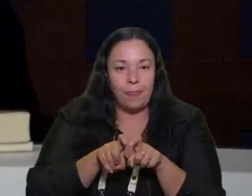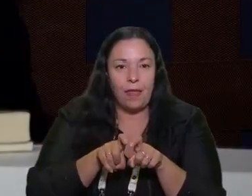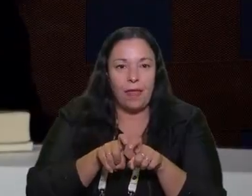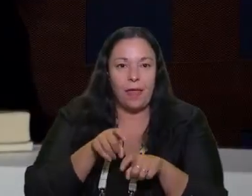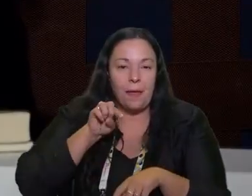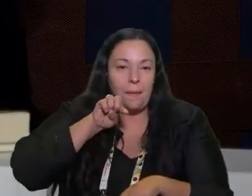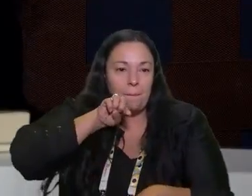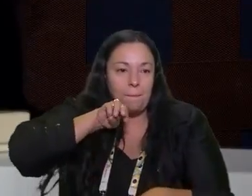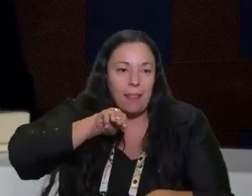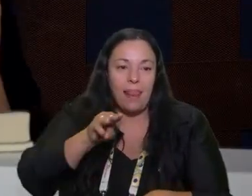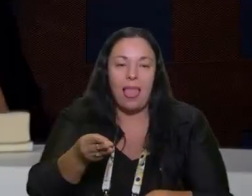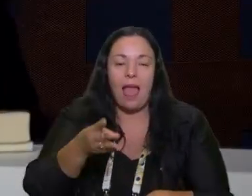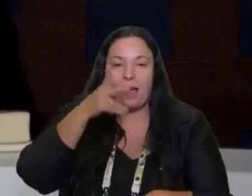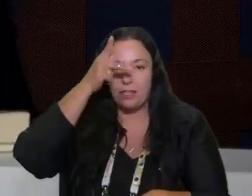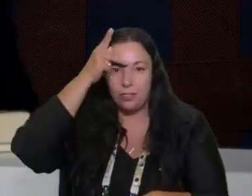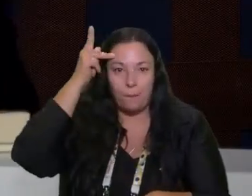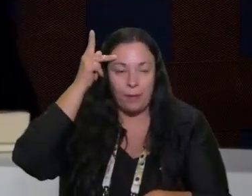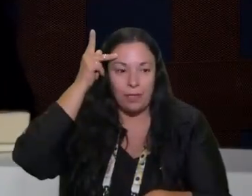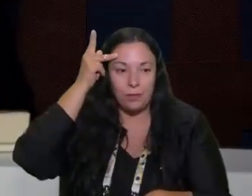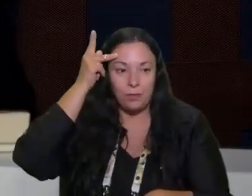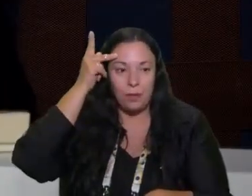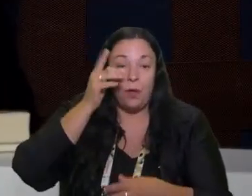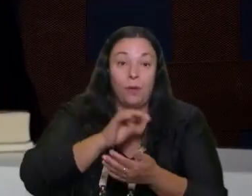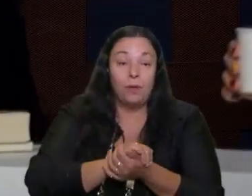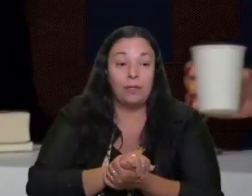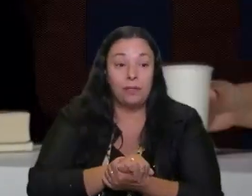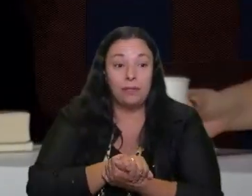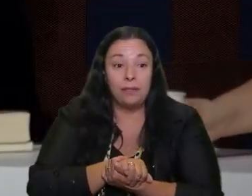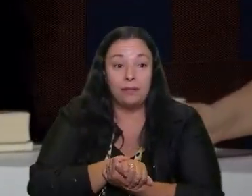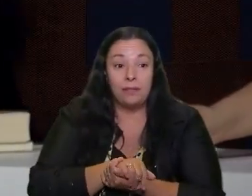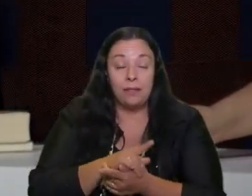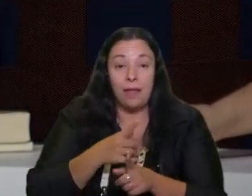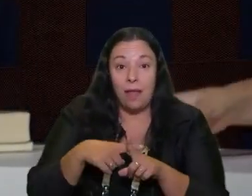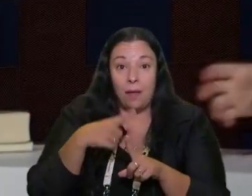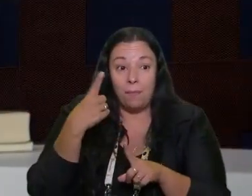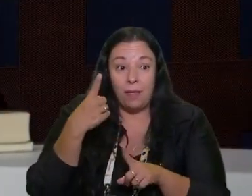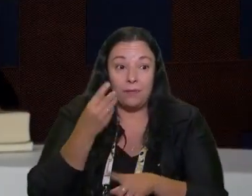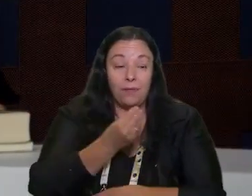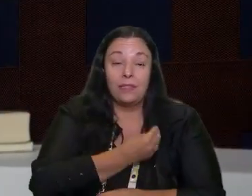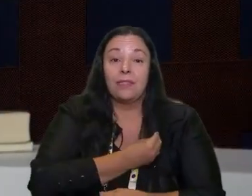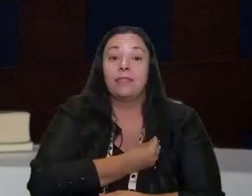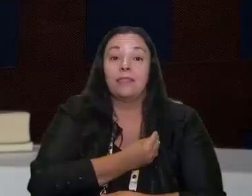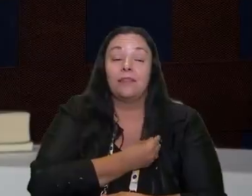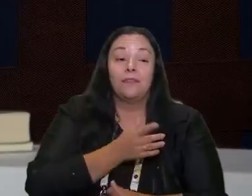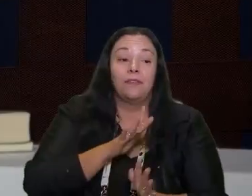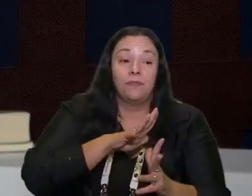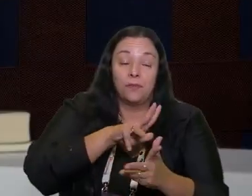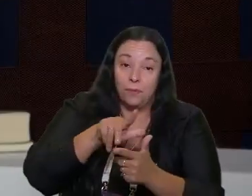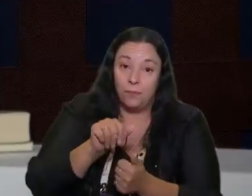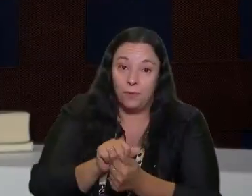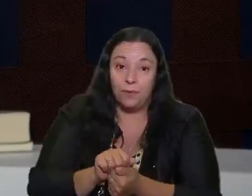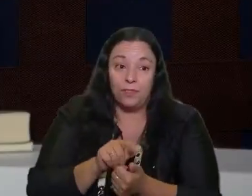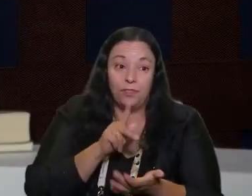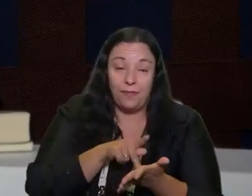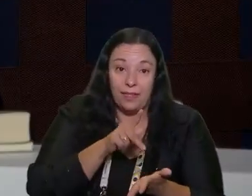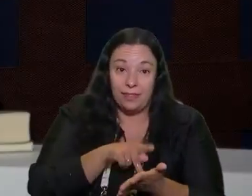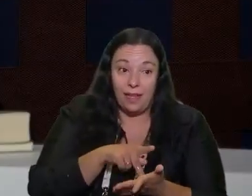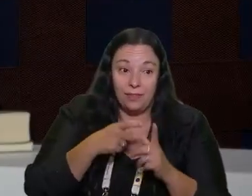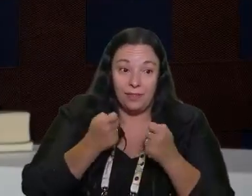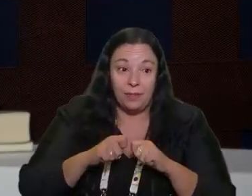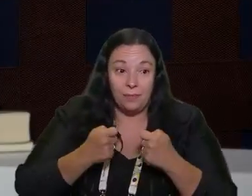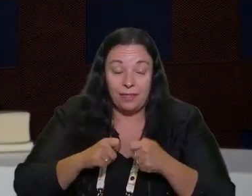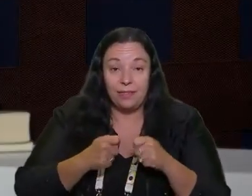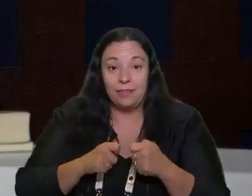de pessoas, né, por ali, mas você ainda vive no mundo real e você precisa